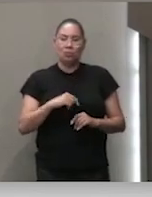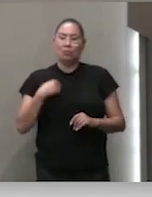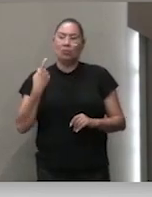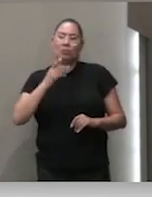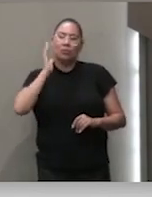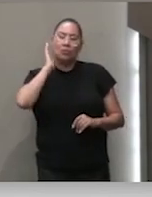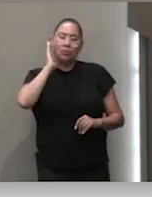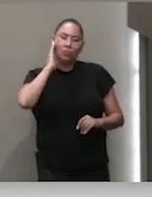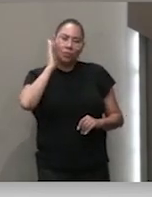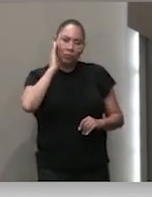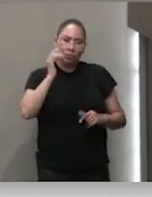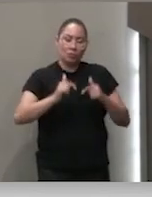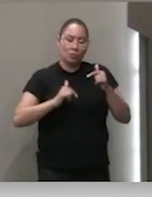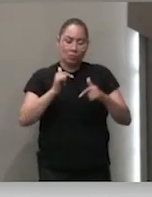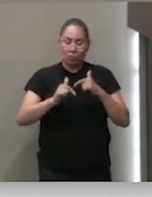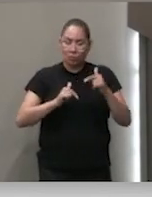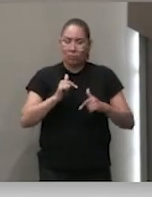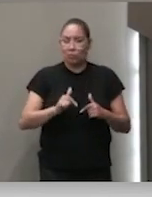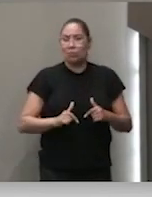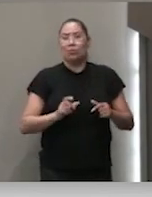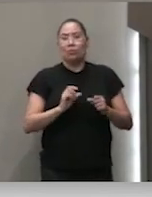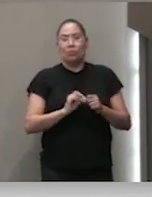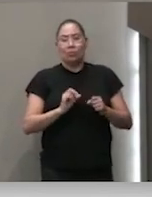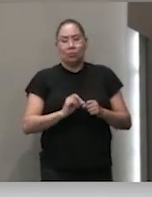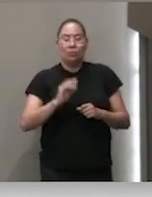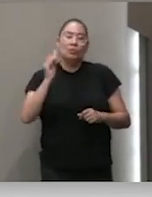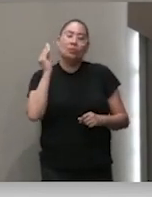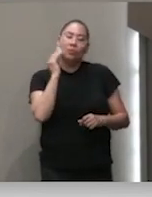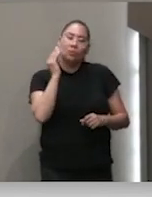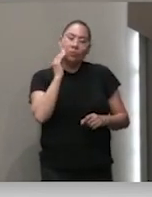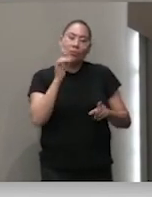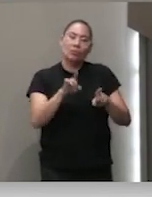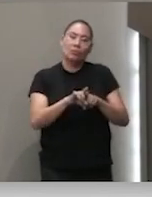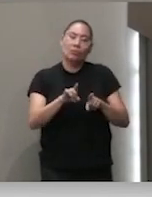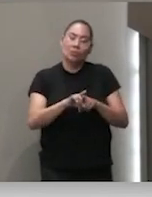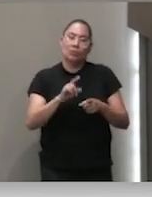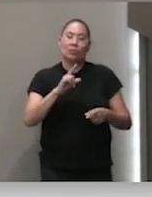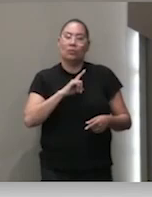cabeça erguida, o trabalho foi feito. Agora, é claro, nós temos também os nossos,